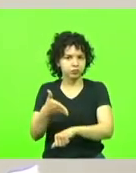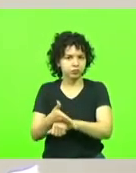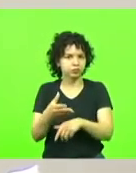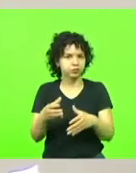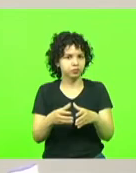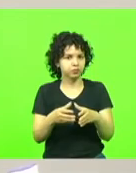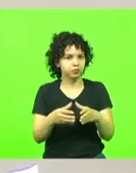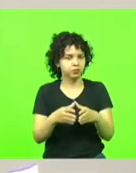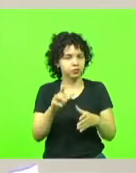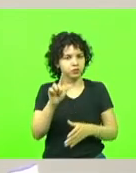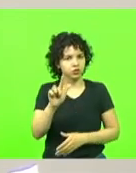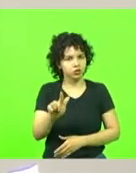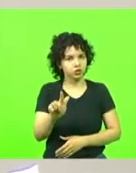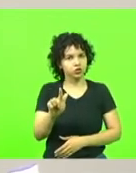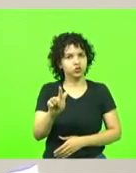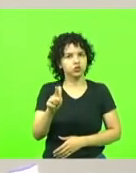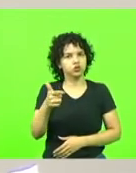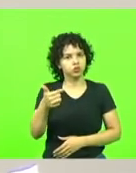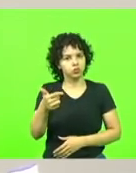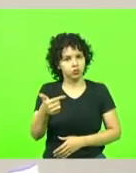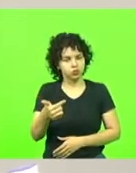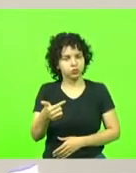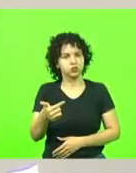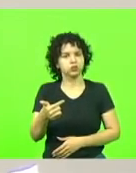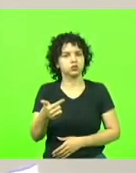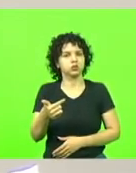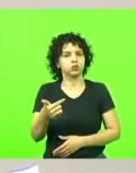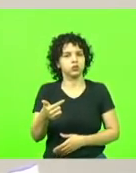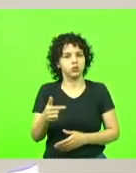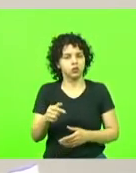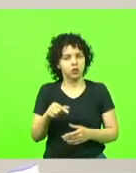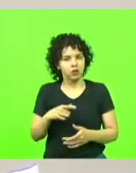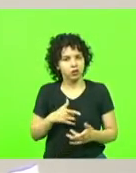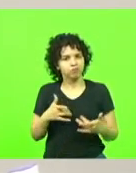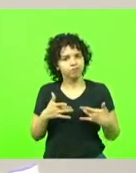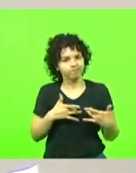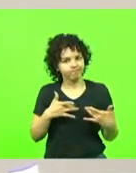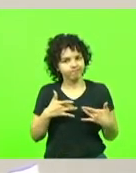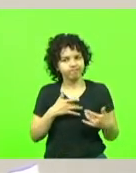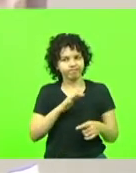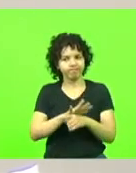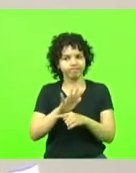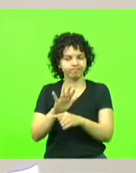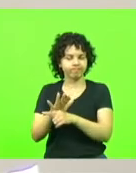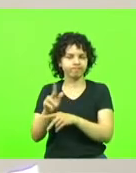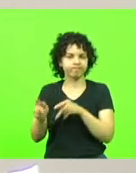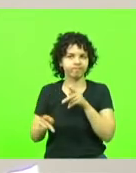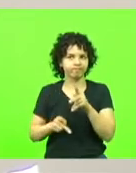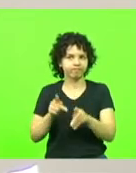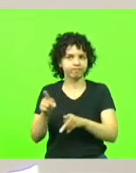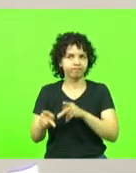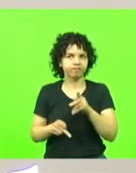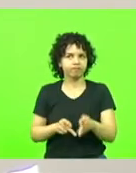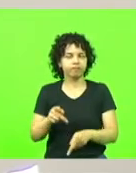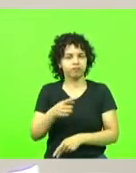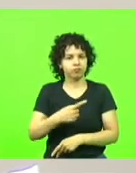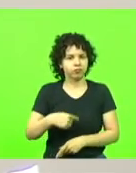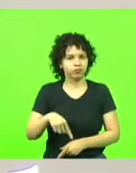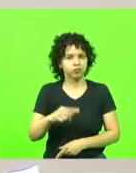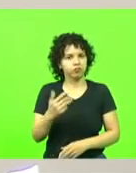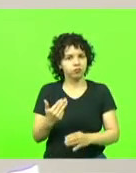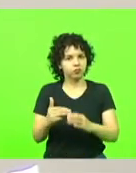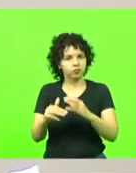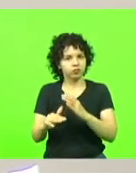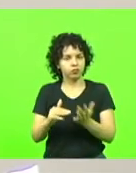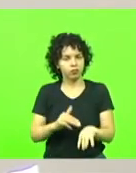de Ilhota, que vem abraçando diversas causas de filantropia para o bem da população. É nesse sentido que a gente encaminhou essa moção